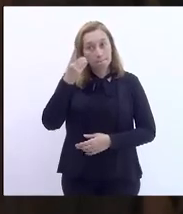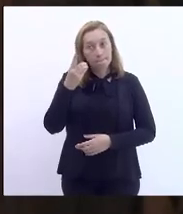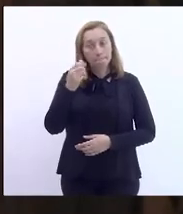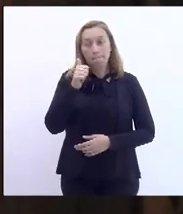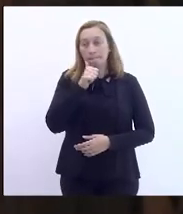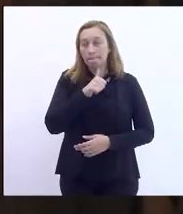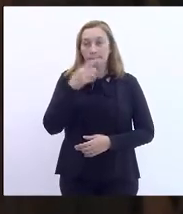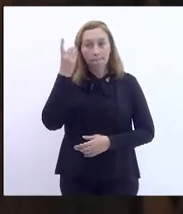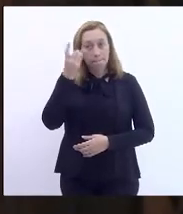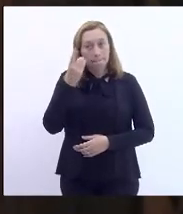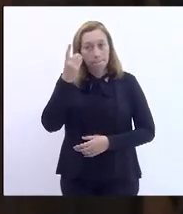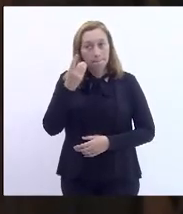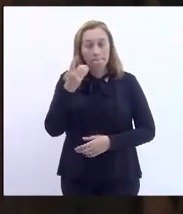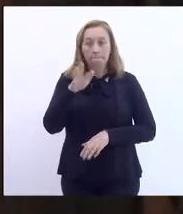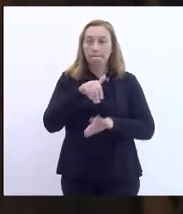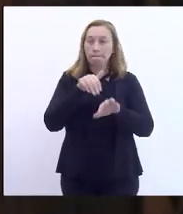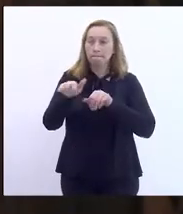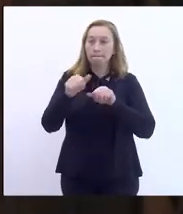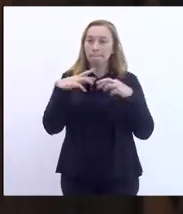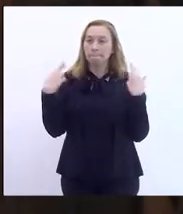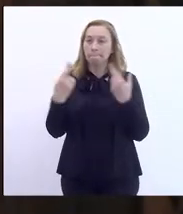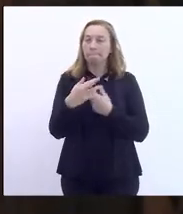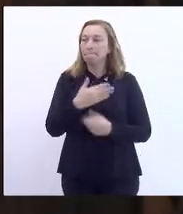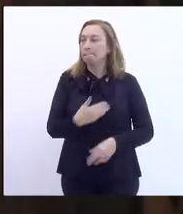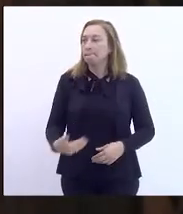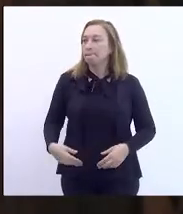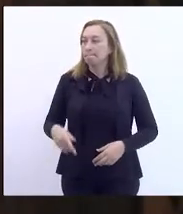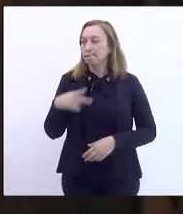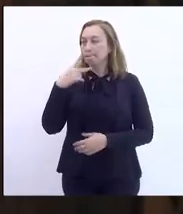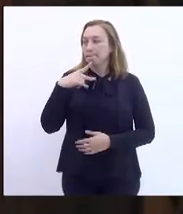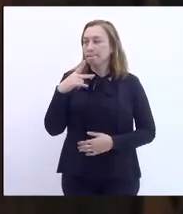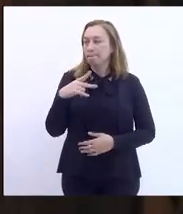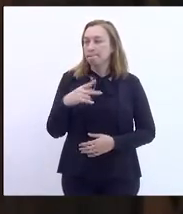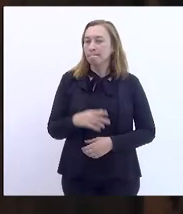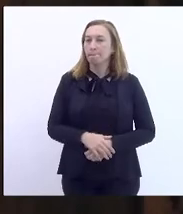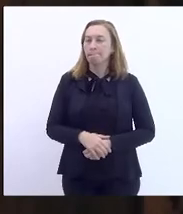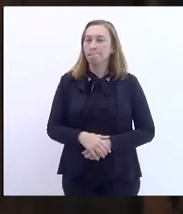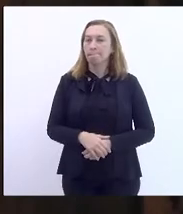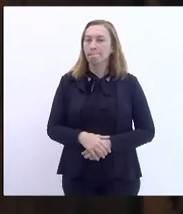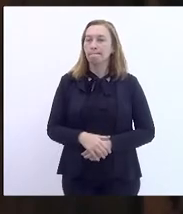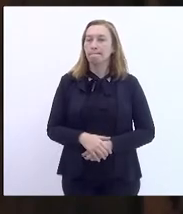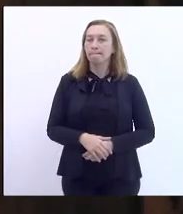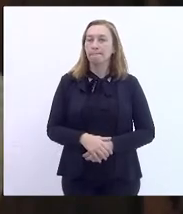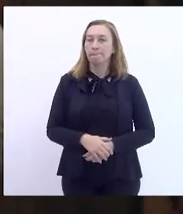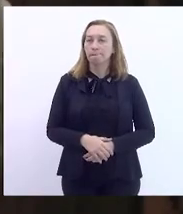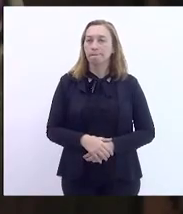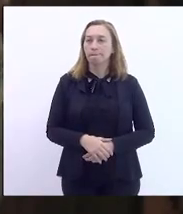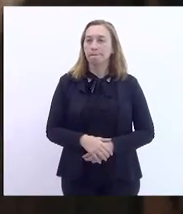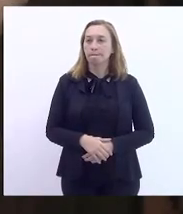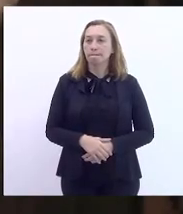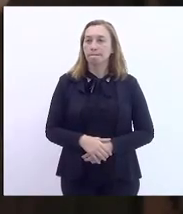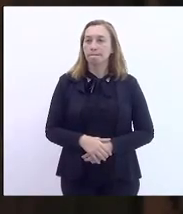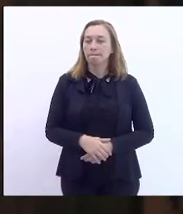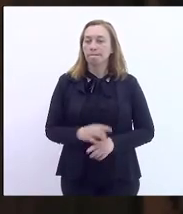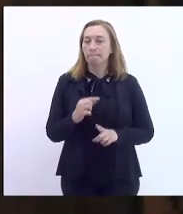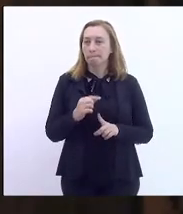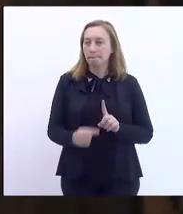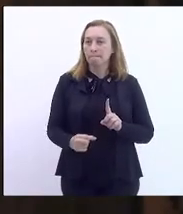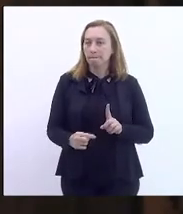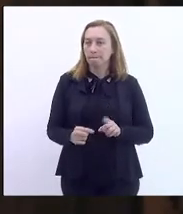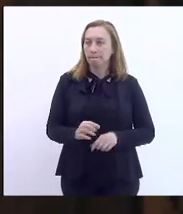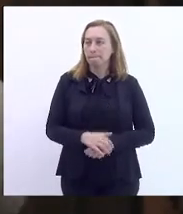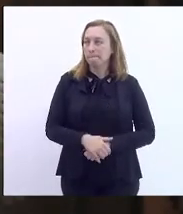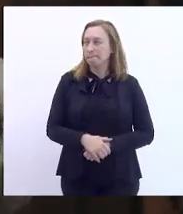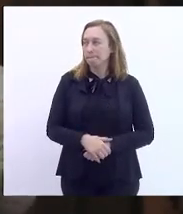Saúdo isso convocando essa audiência para falar da situação de nada menos de um terço